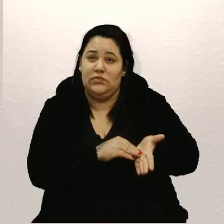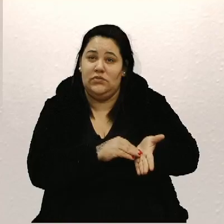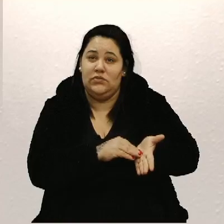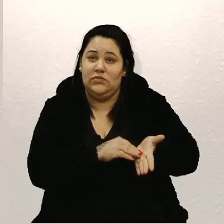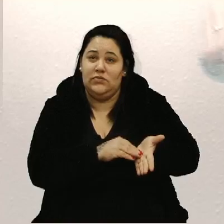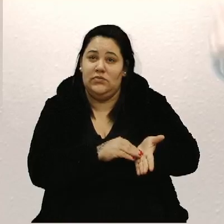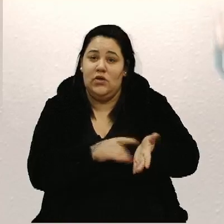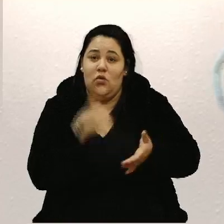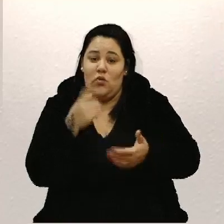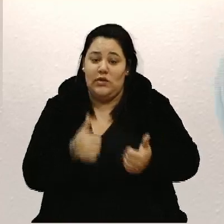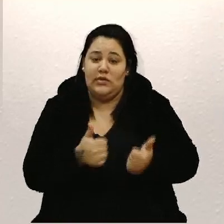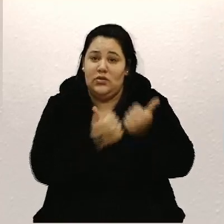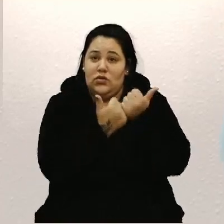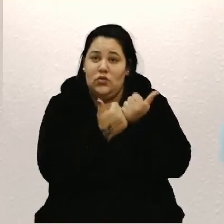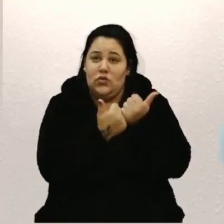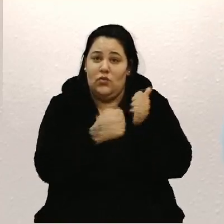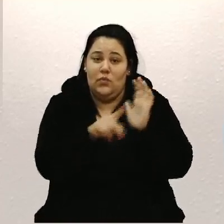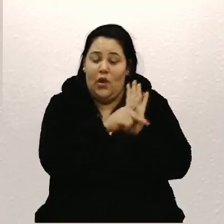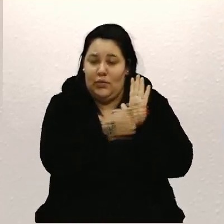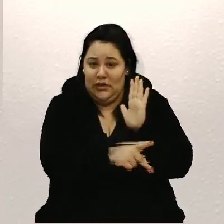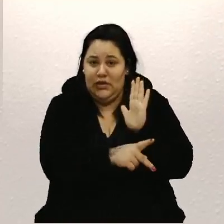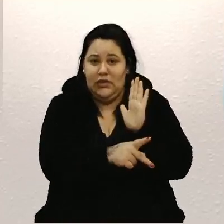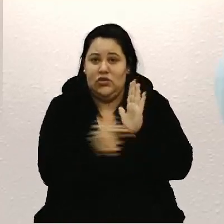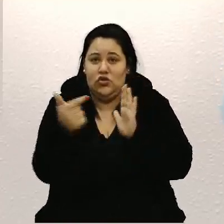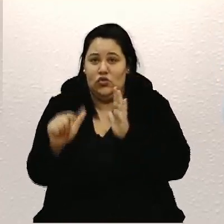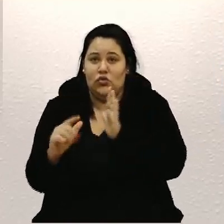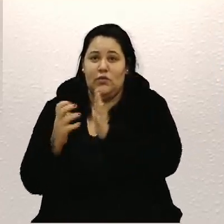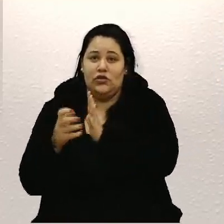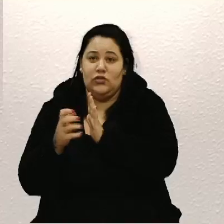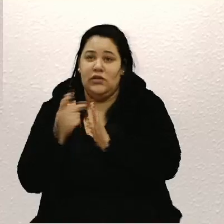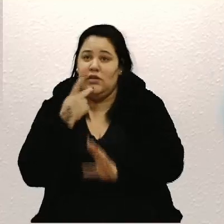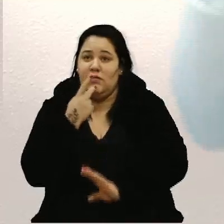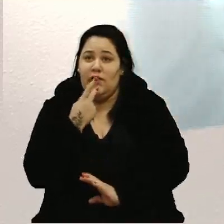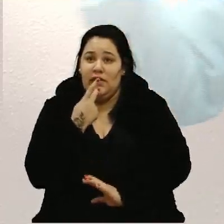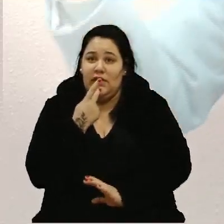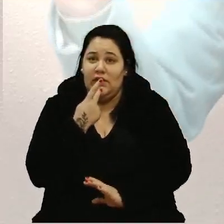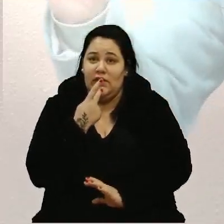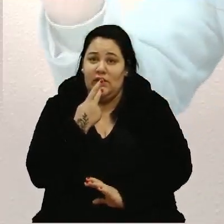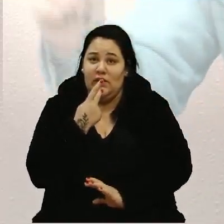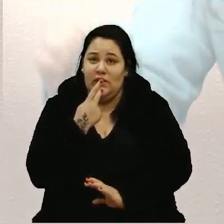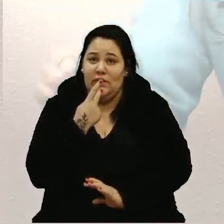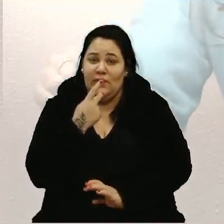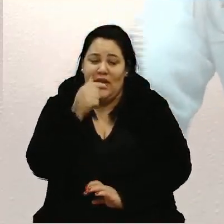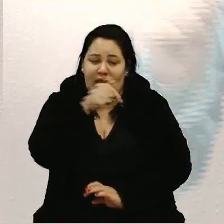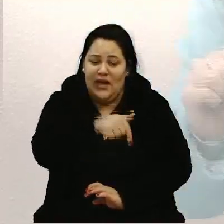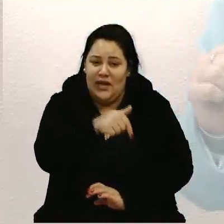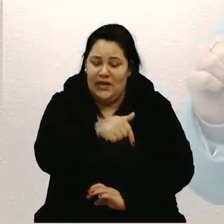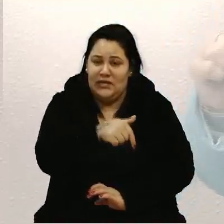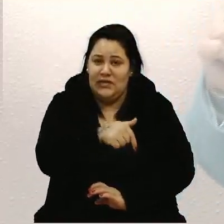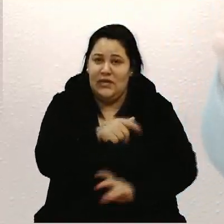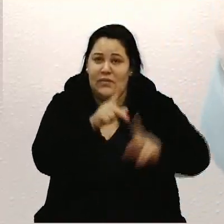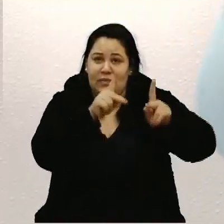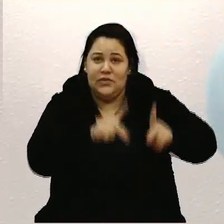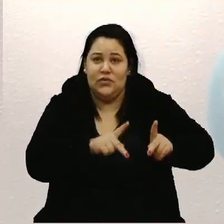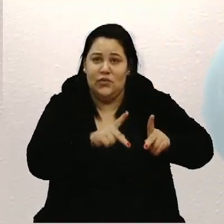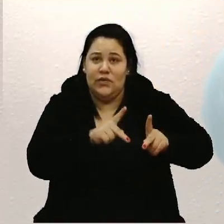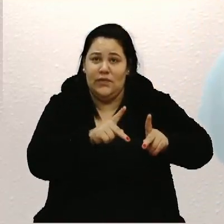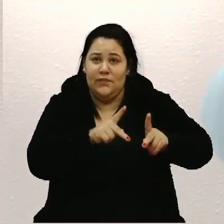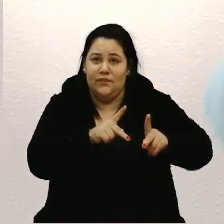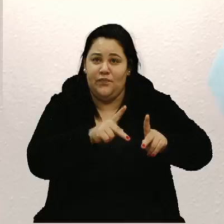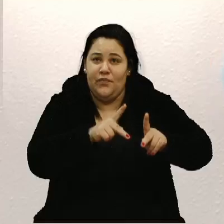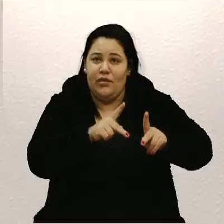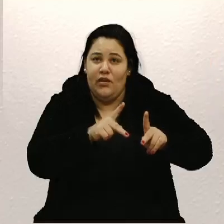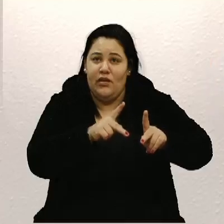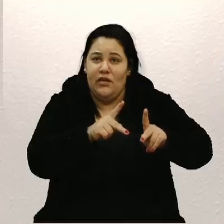assessor de bancada aqui da casa, de uma outra bancada, e disse para ele, olha, esse moço que publicou isso aqui num story, que alguém me